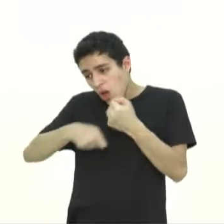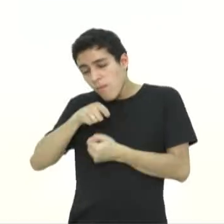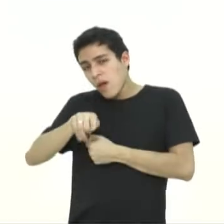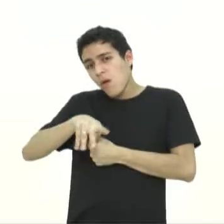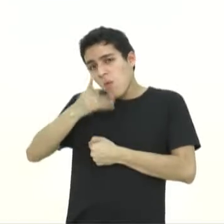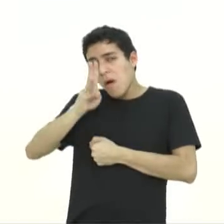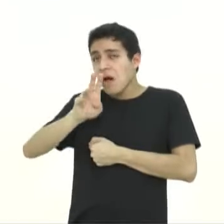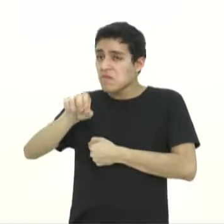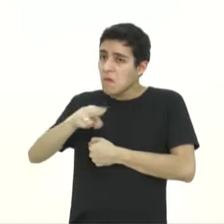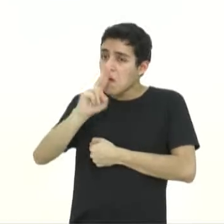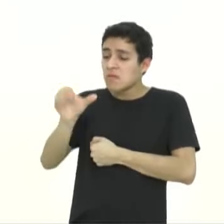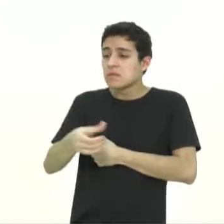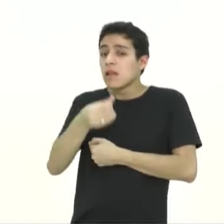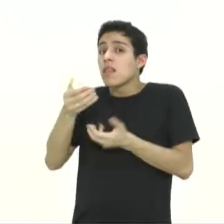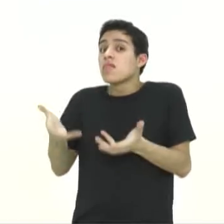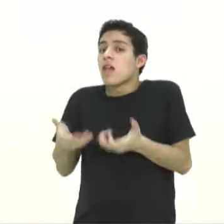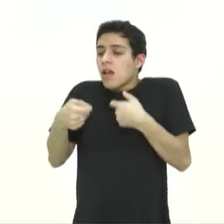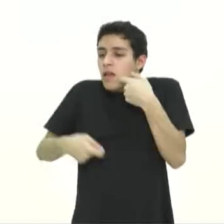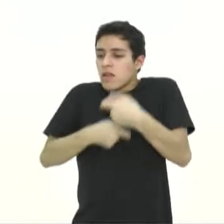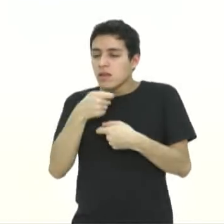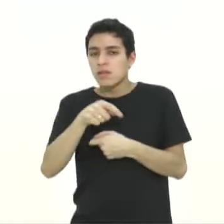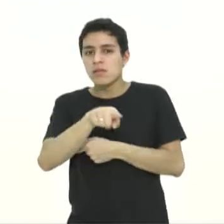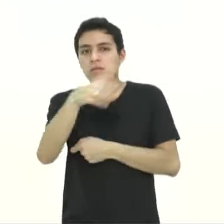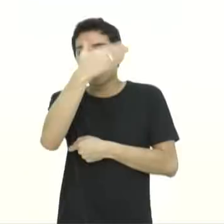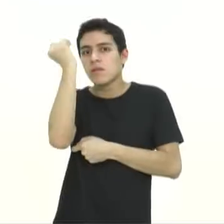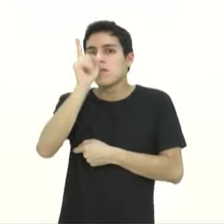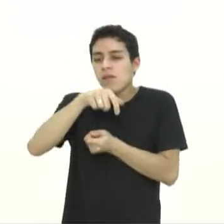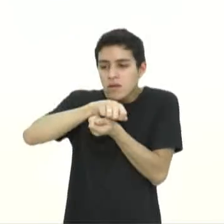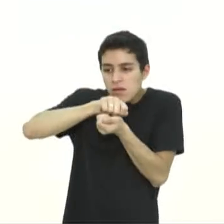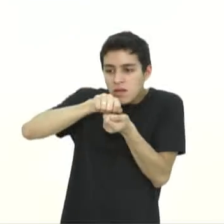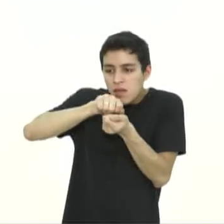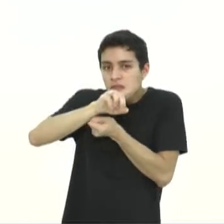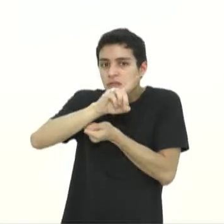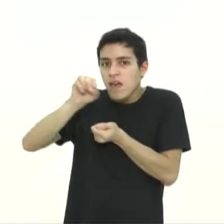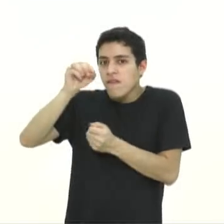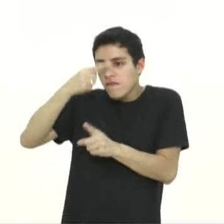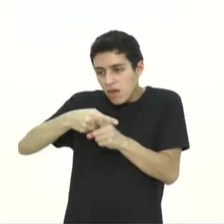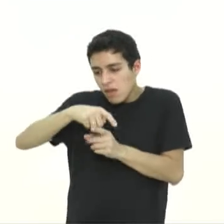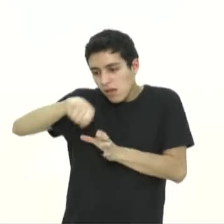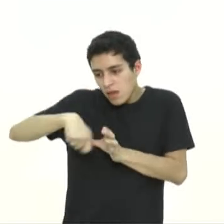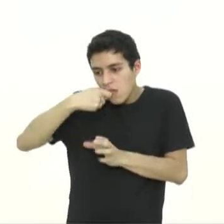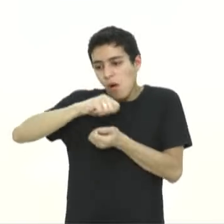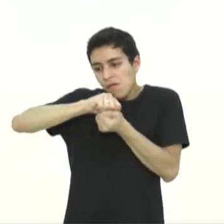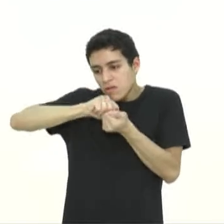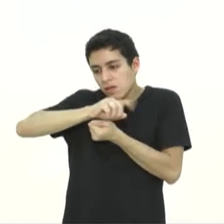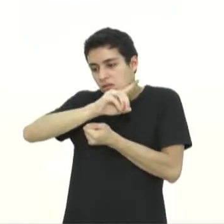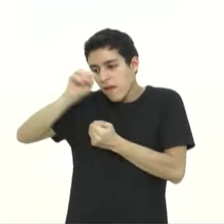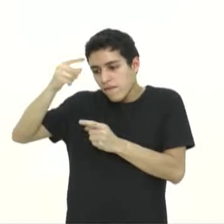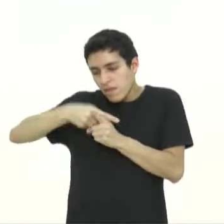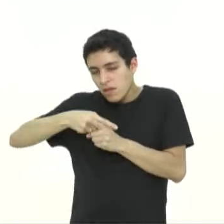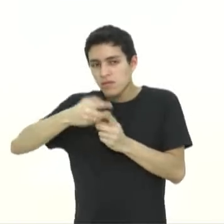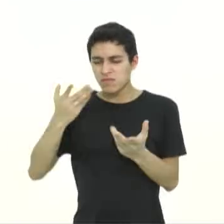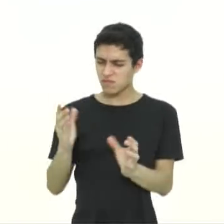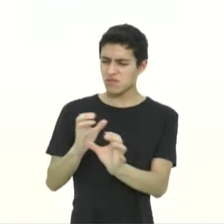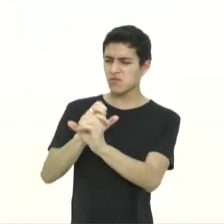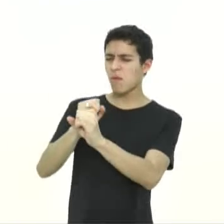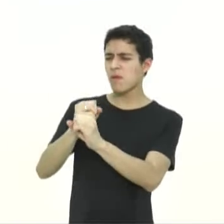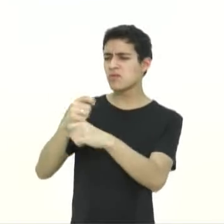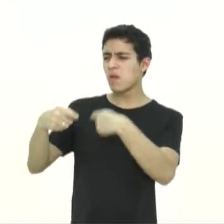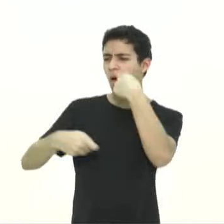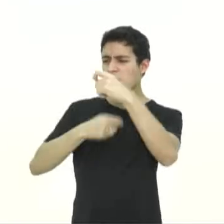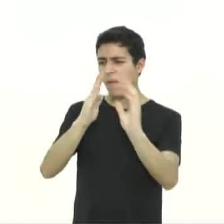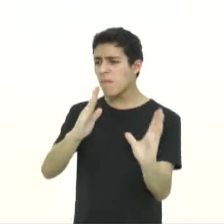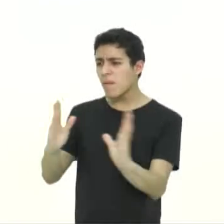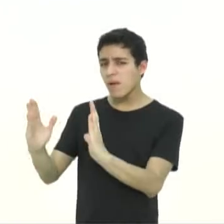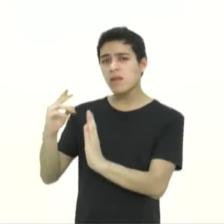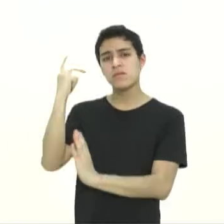diariamente. E nunca se esqueça de mastigar pelo menos 100 vezes cada garfada. Só para comer serão cerca de 5 horas do dia.